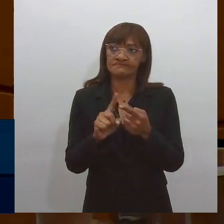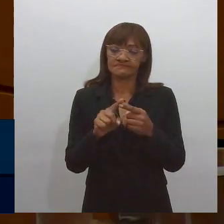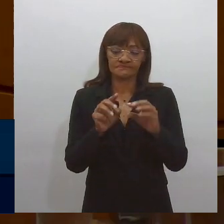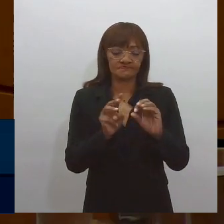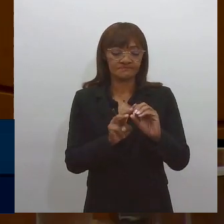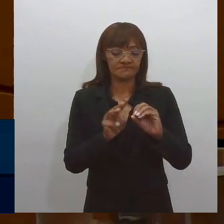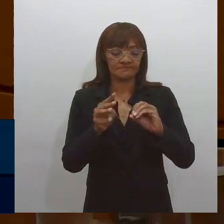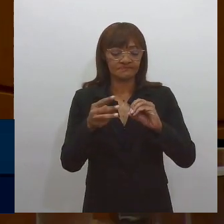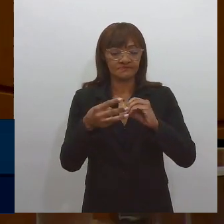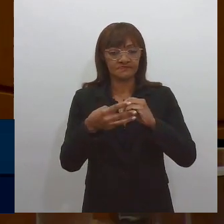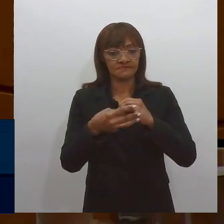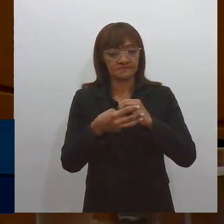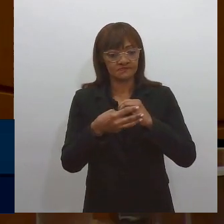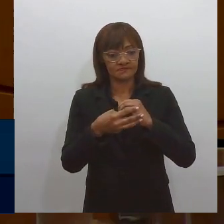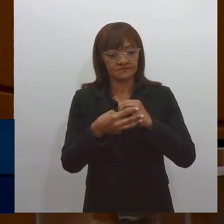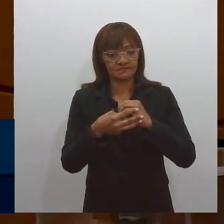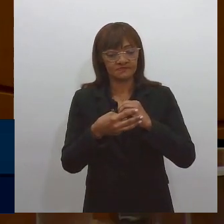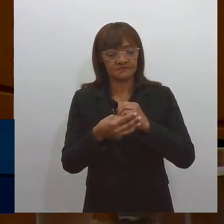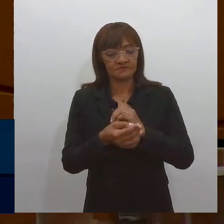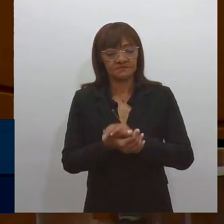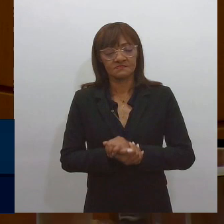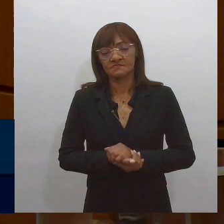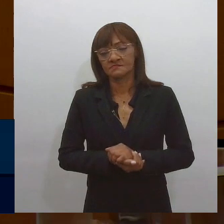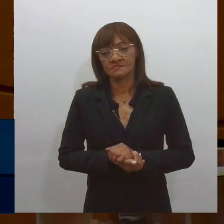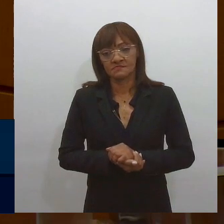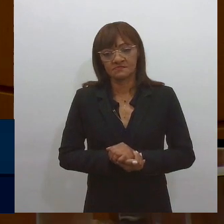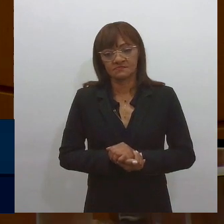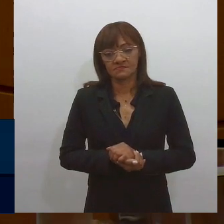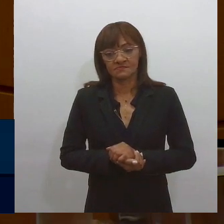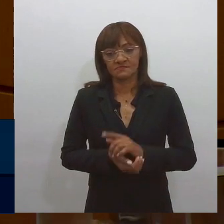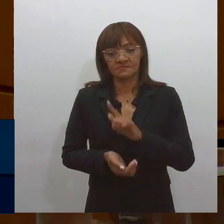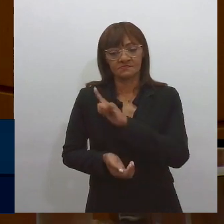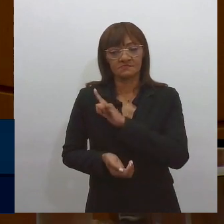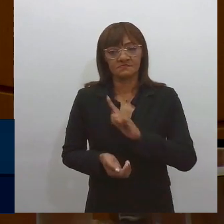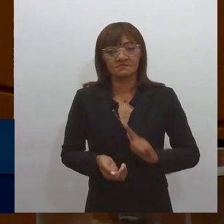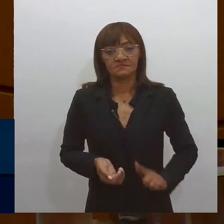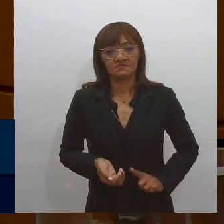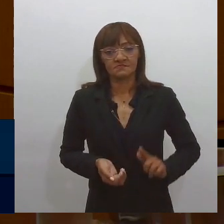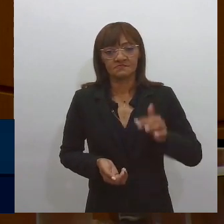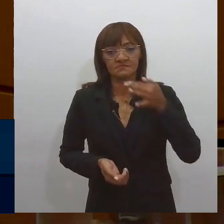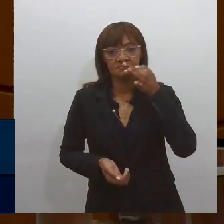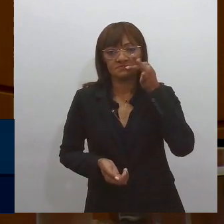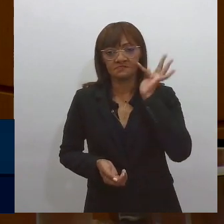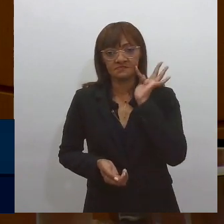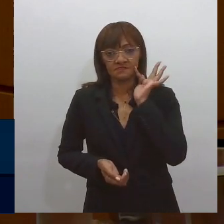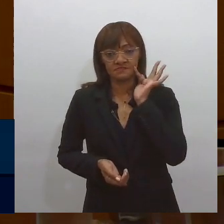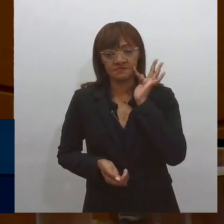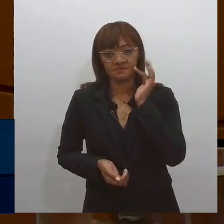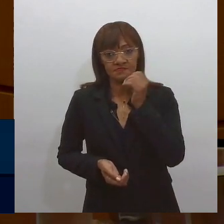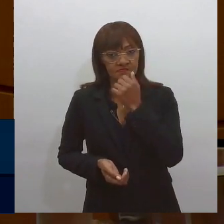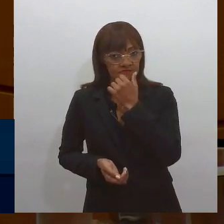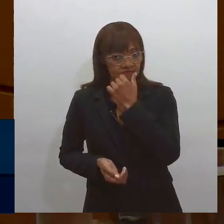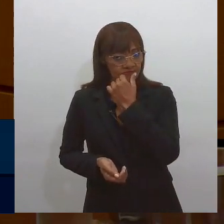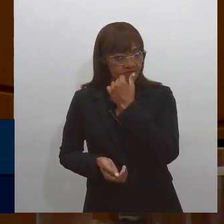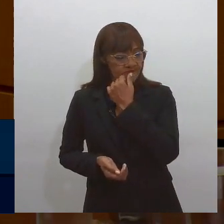Governador Fábio mitidieri e o vice-governador Zezinho